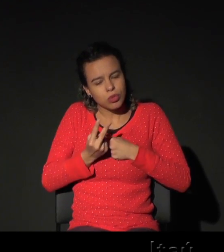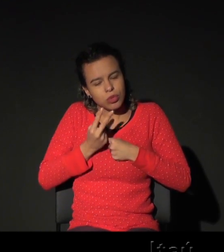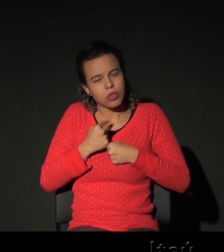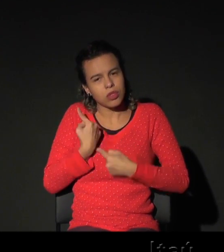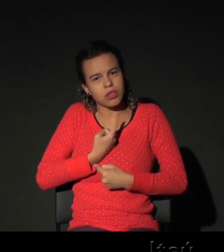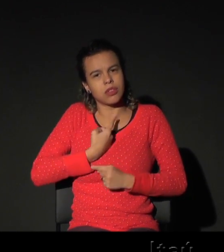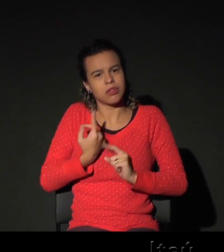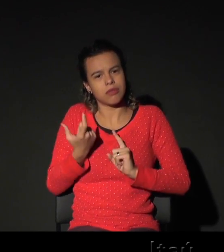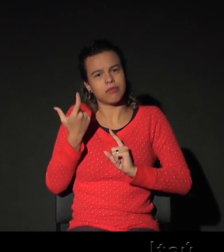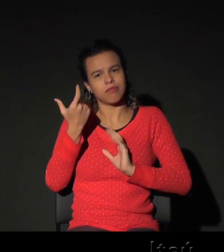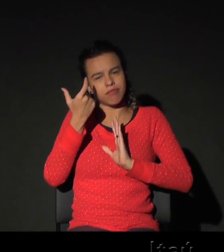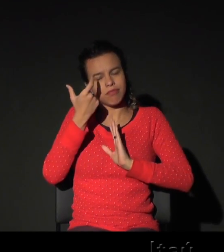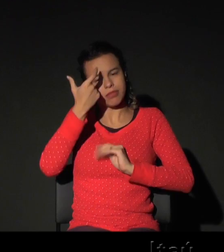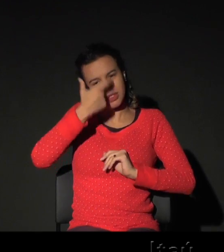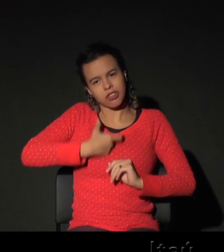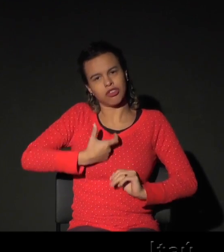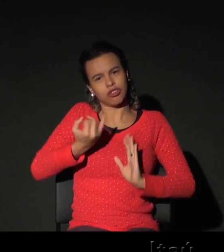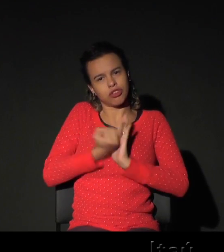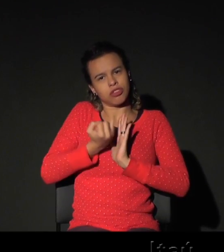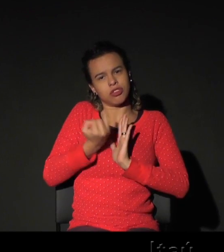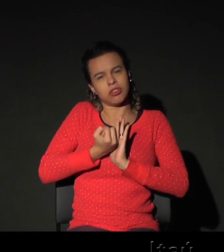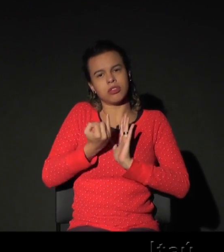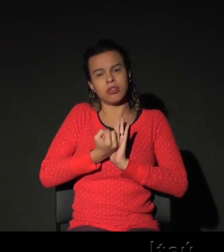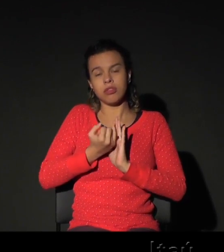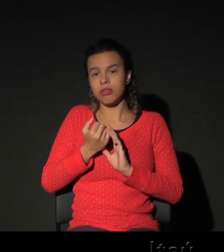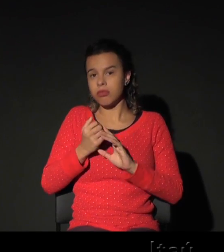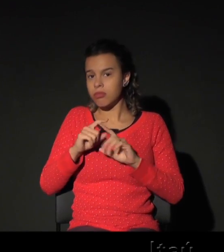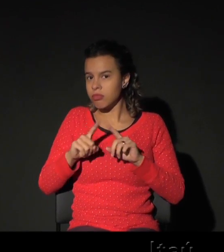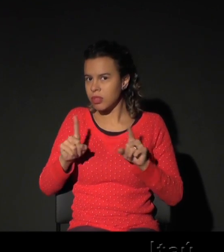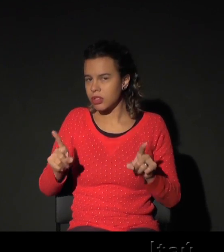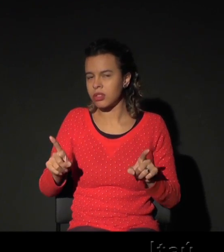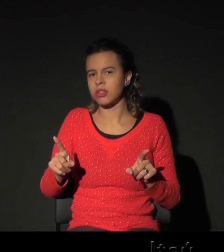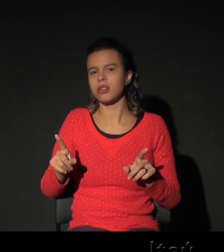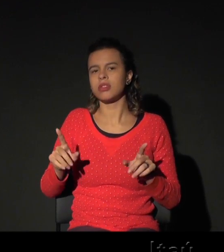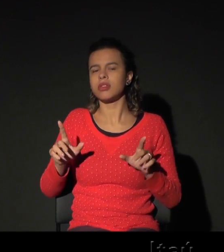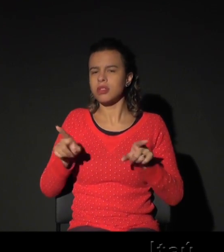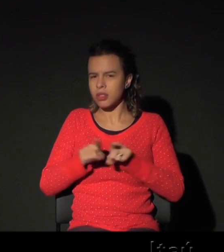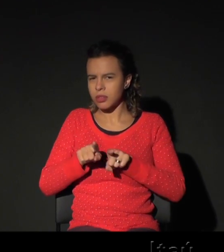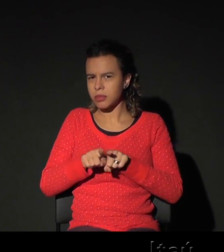nossa identidade mas